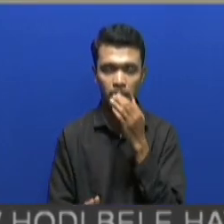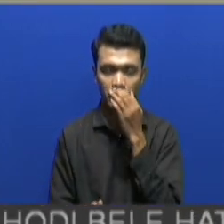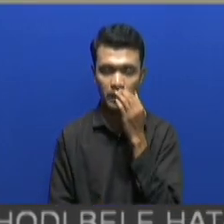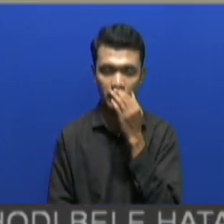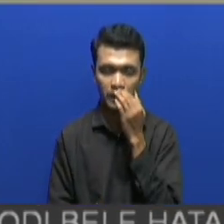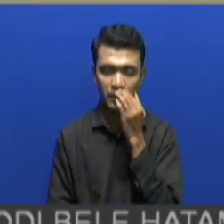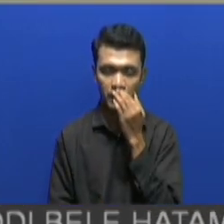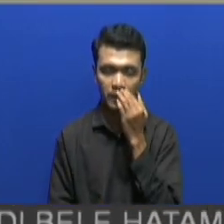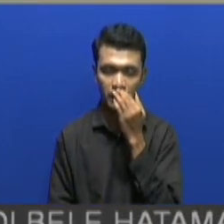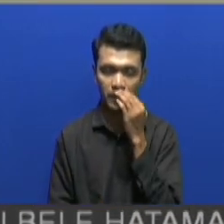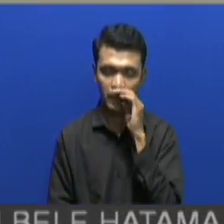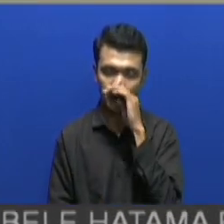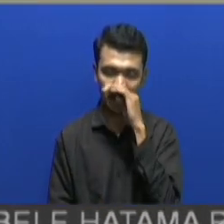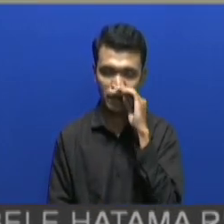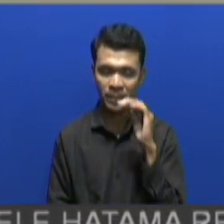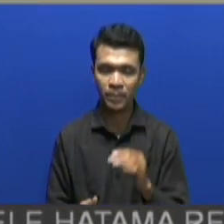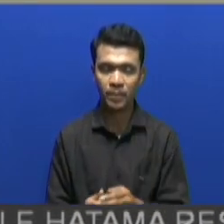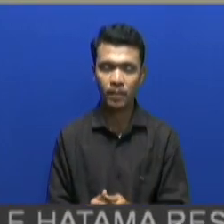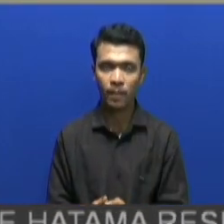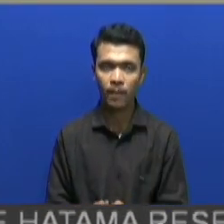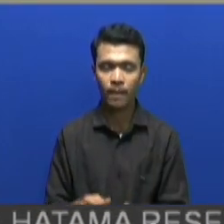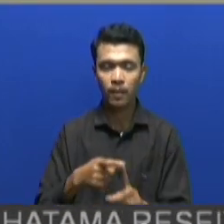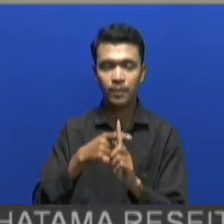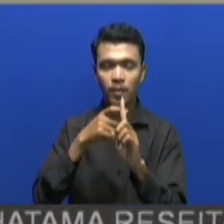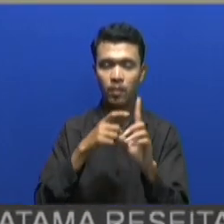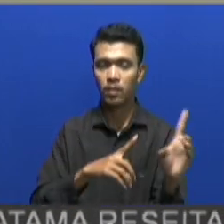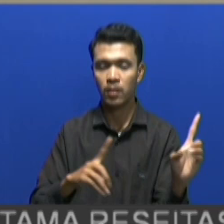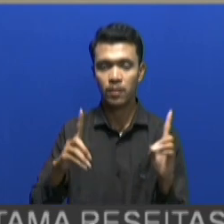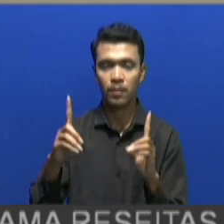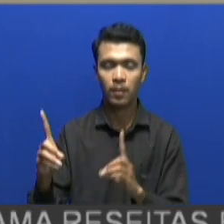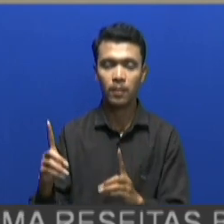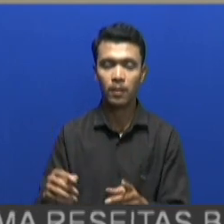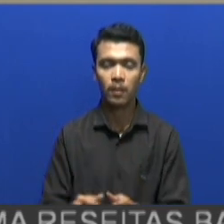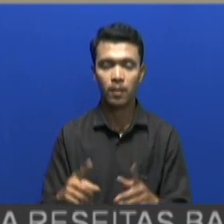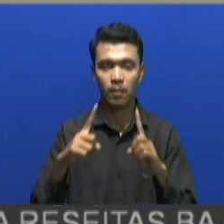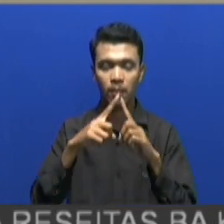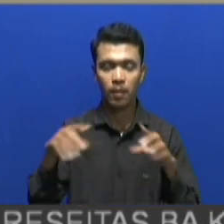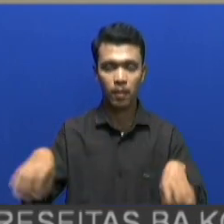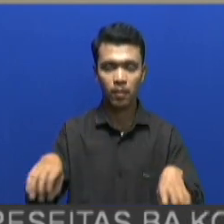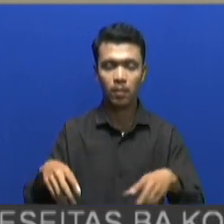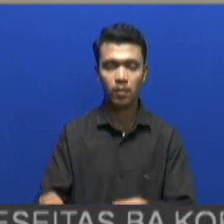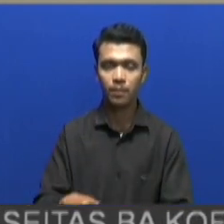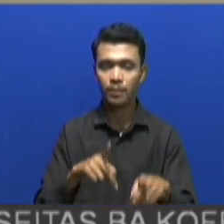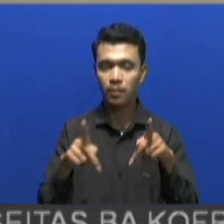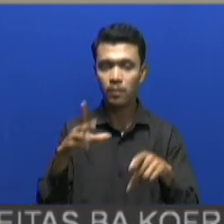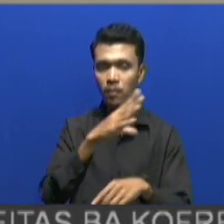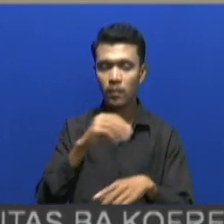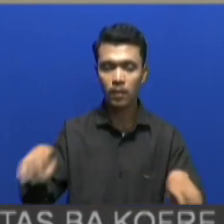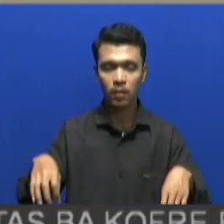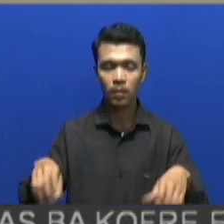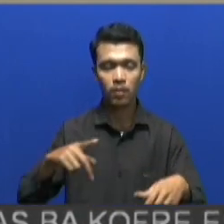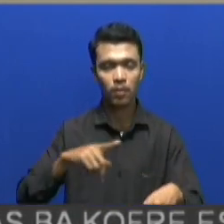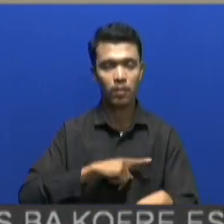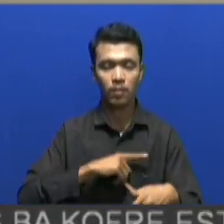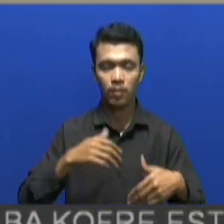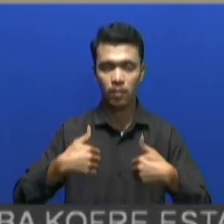Reforma Sistema de Contabilidade, Liúcia estabelece padrão de contabilidade para o setor público, no setor privado e na Timor-Leste.